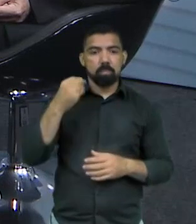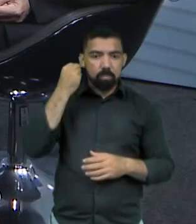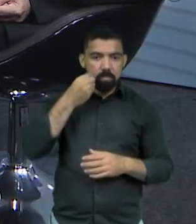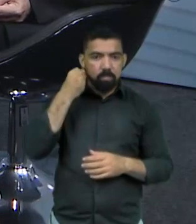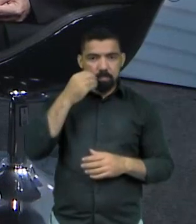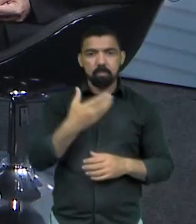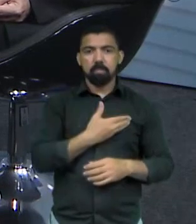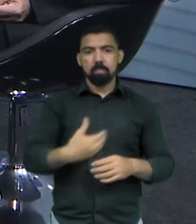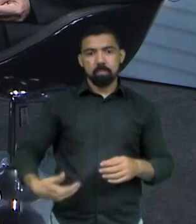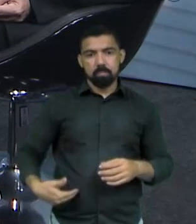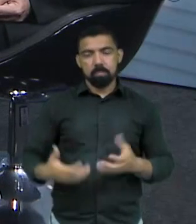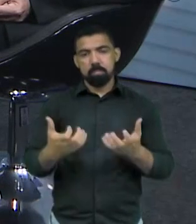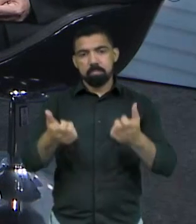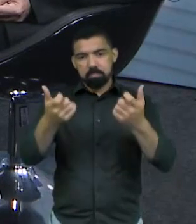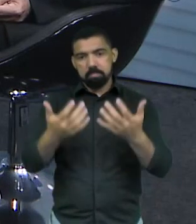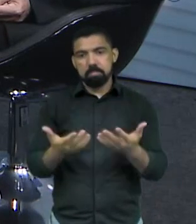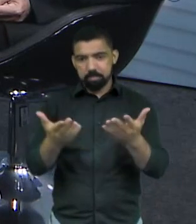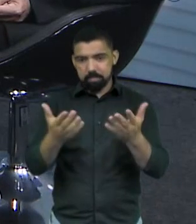de governo, porque